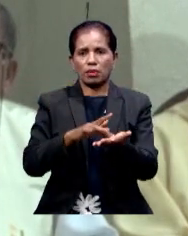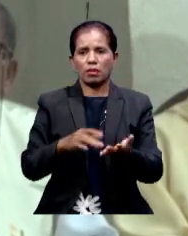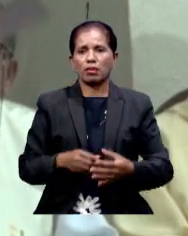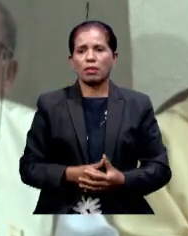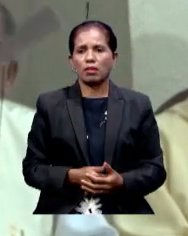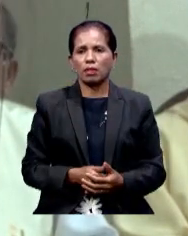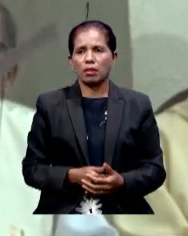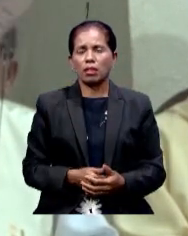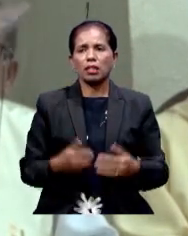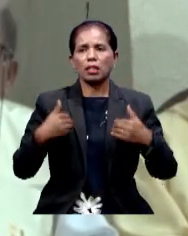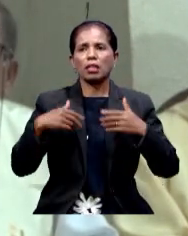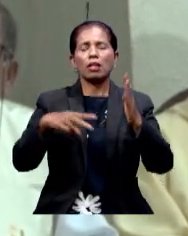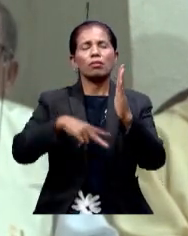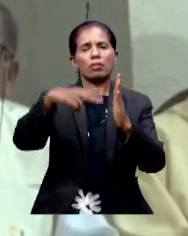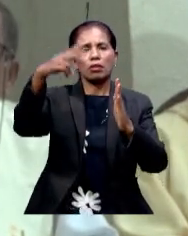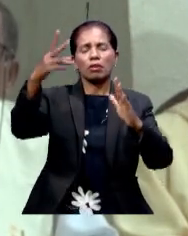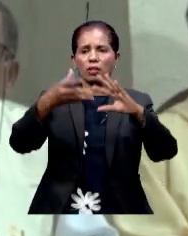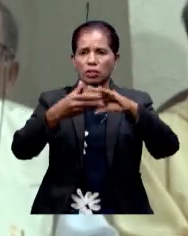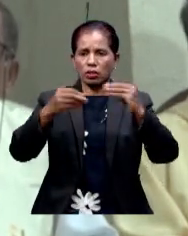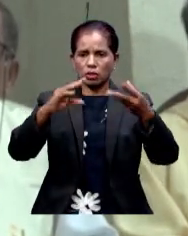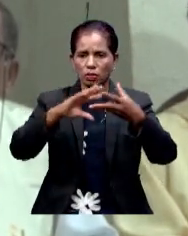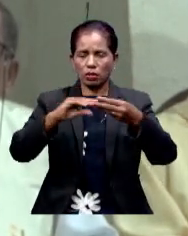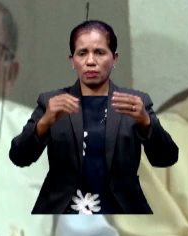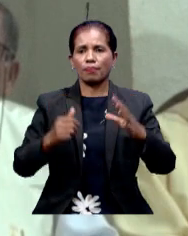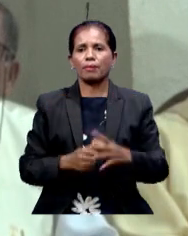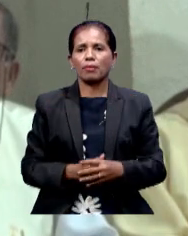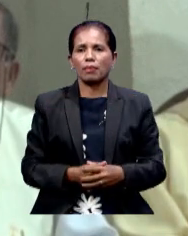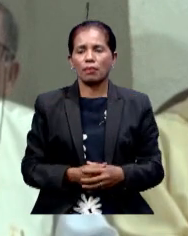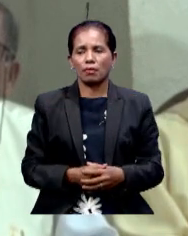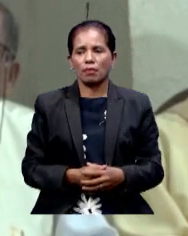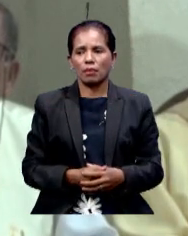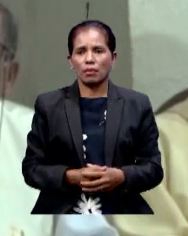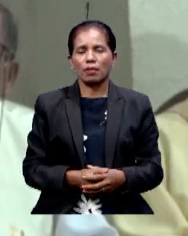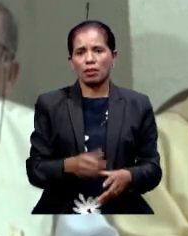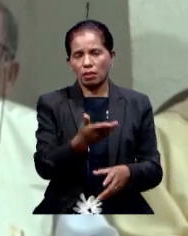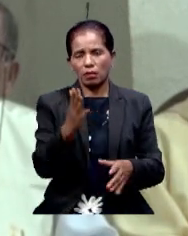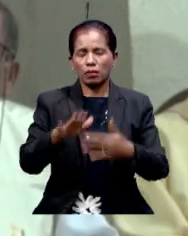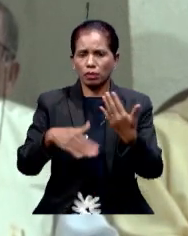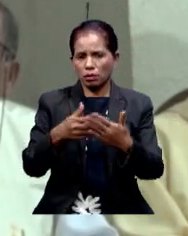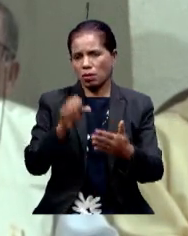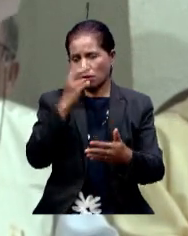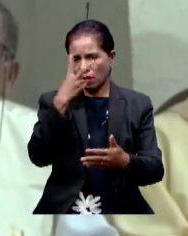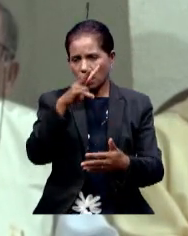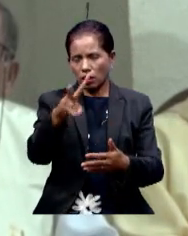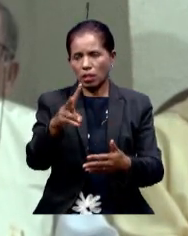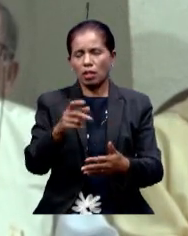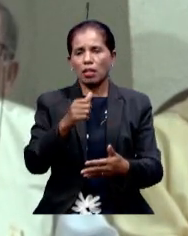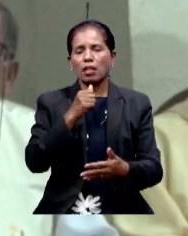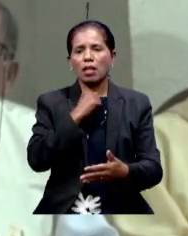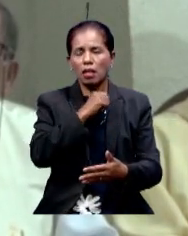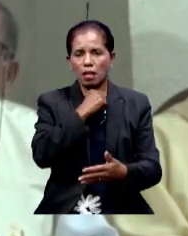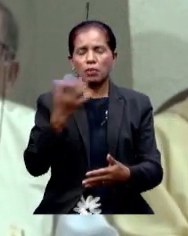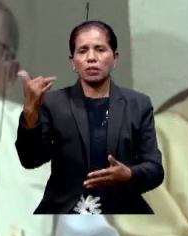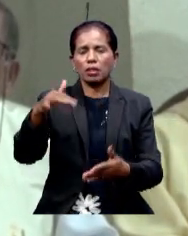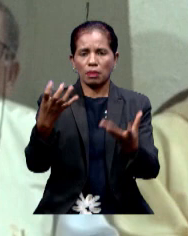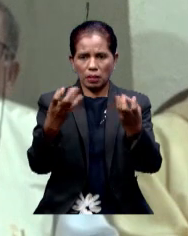lê, e é valor histórico. Então, a Mocira, a Oré, a Mocira Bara,